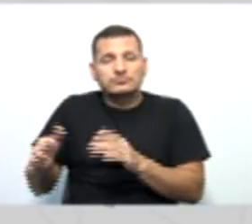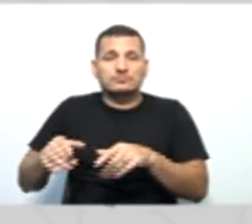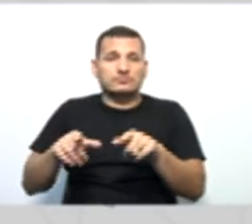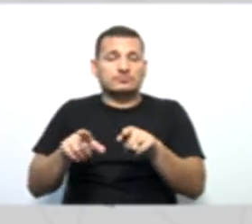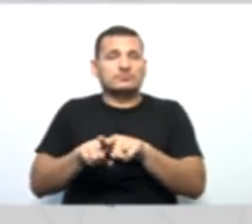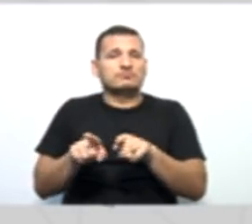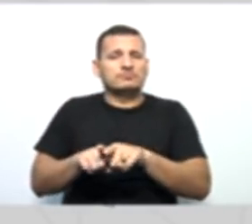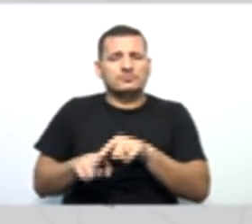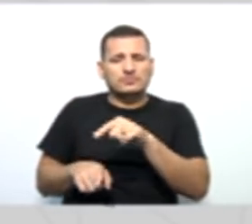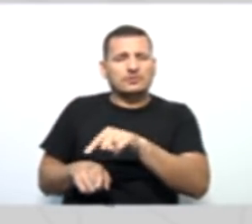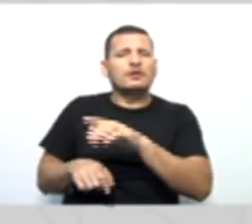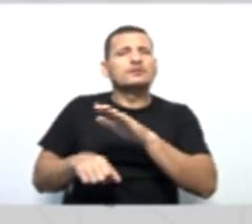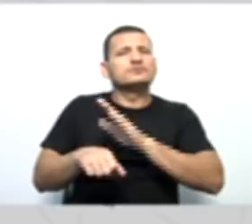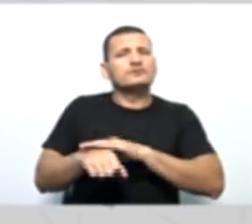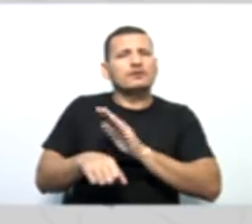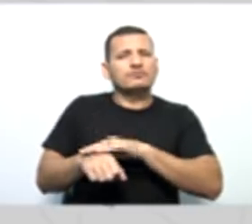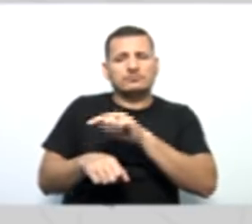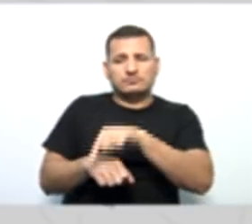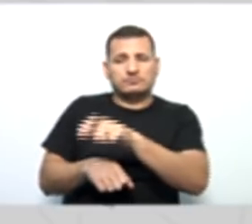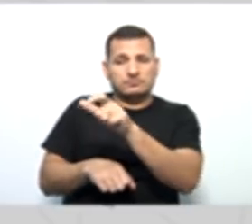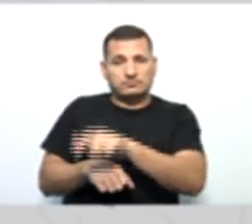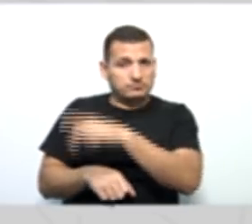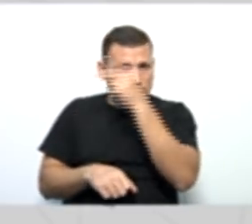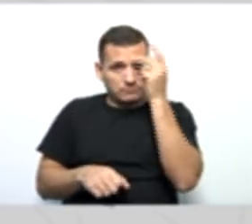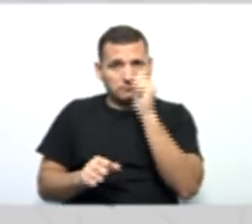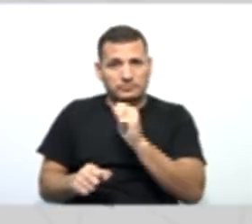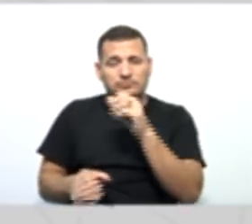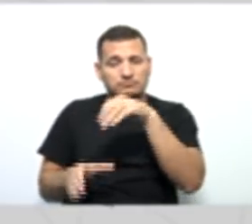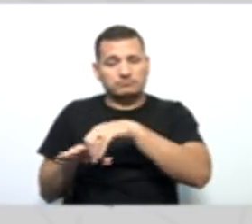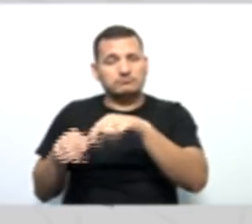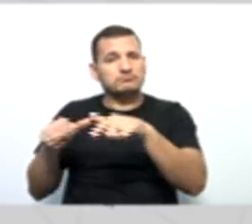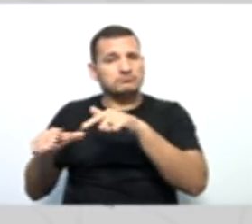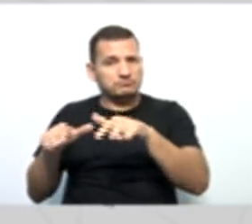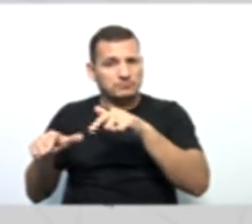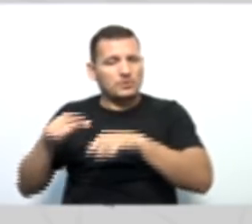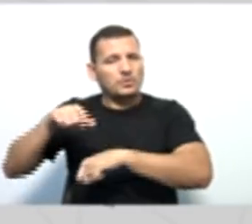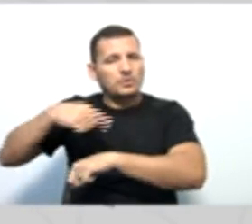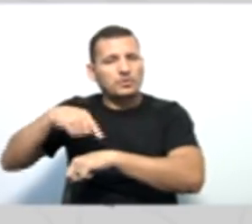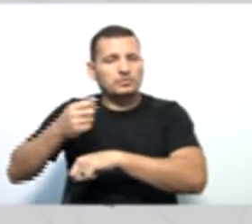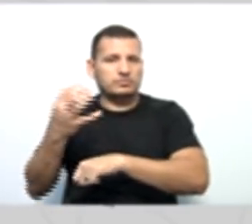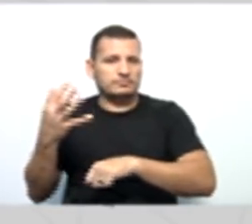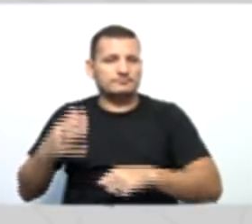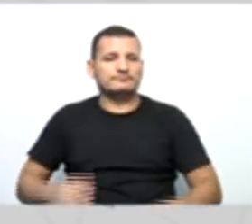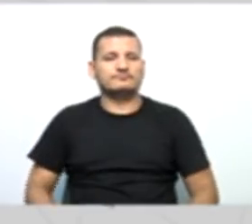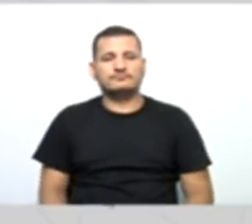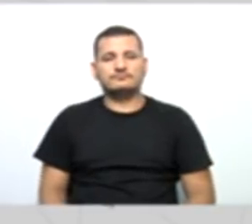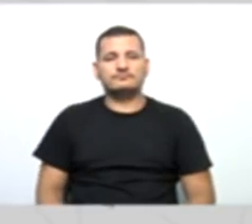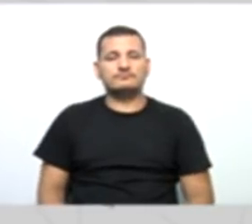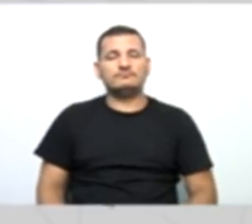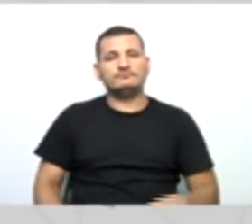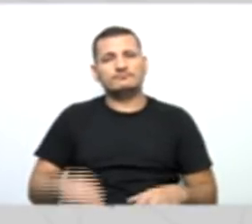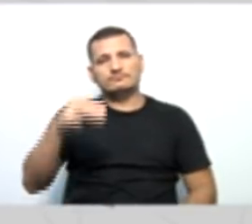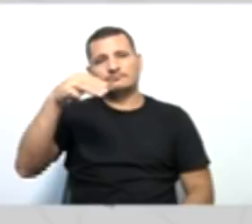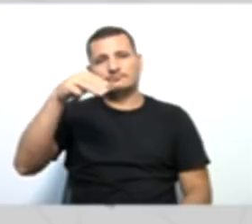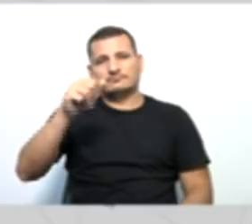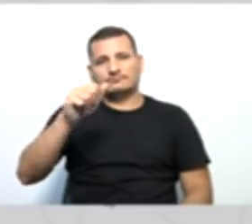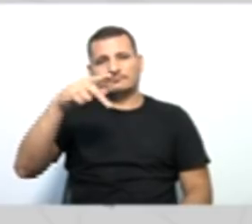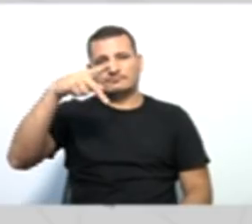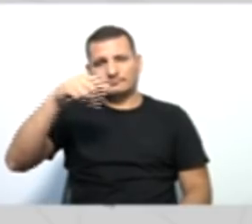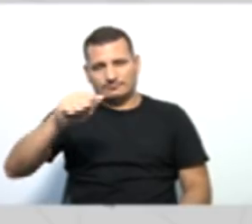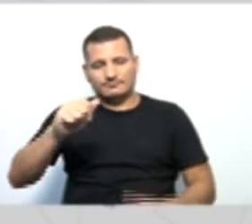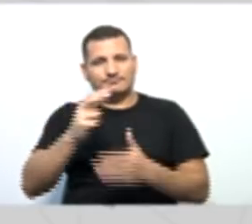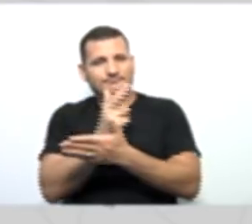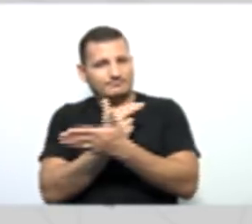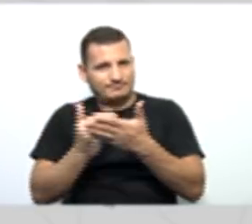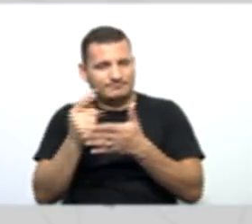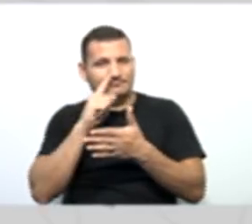quanto tempo este indivíduo pode ficar lá dentro, tá certo? Olha o nosso mapa de risco que você até já